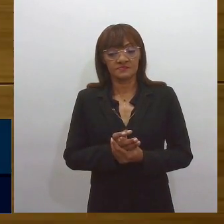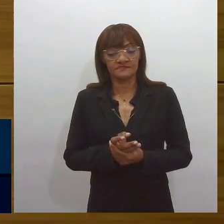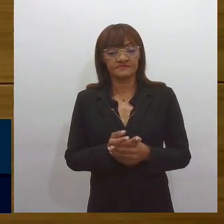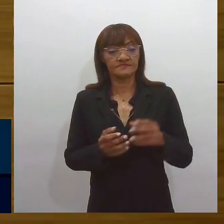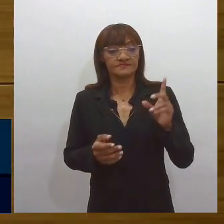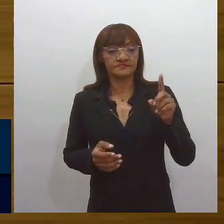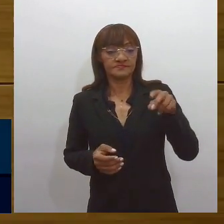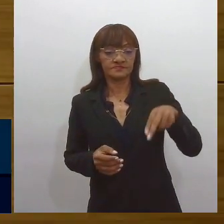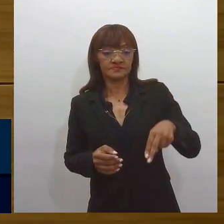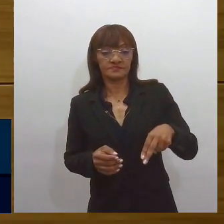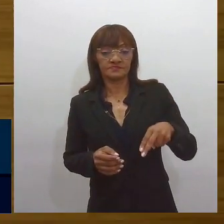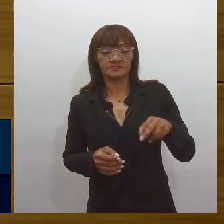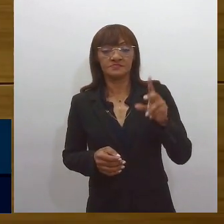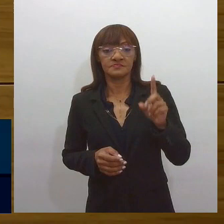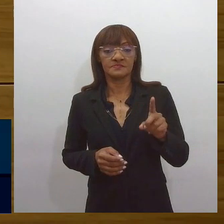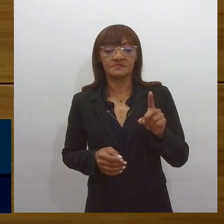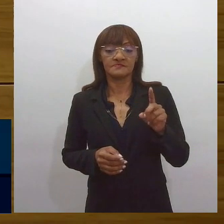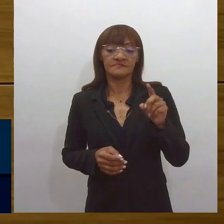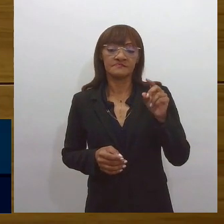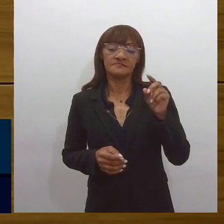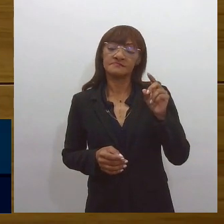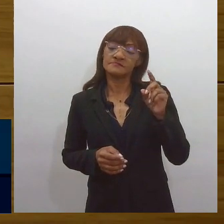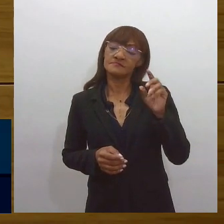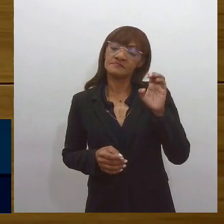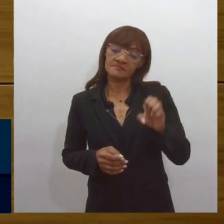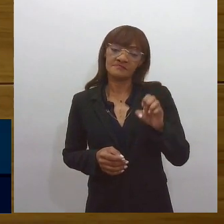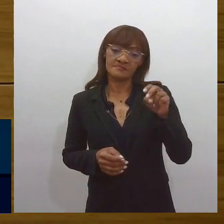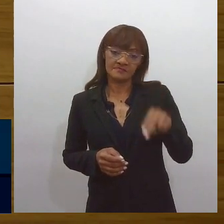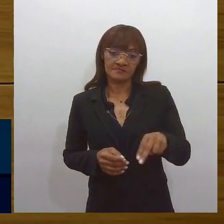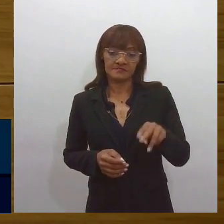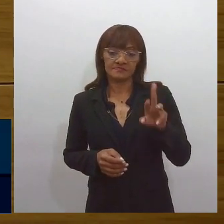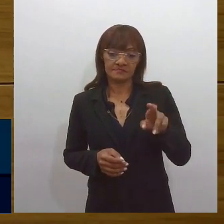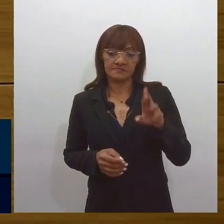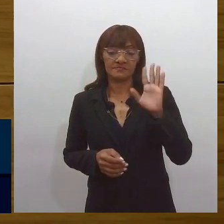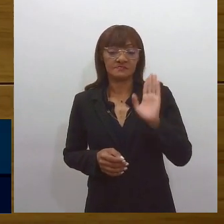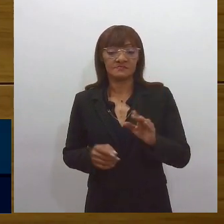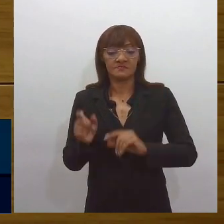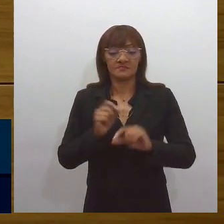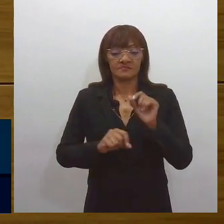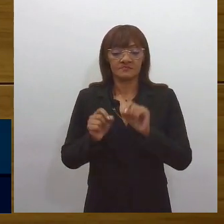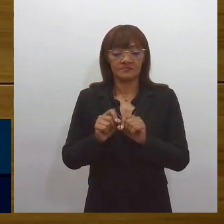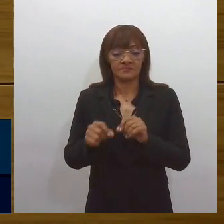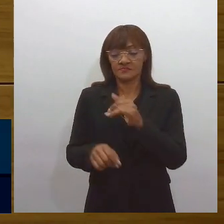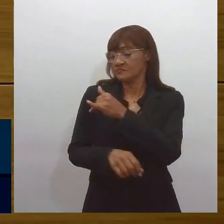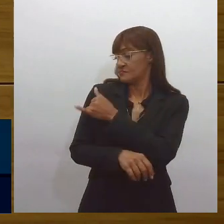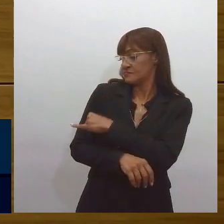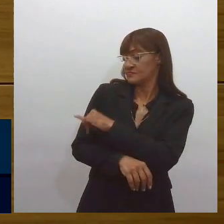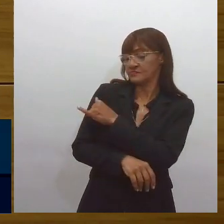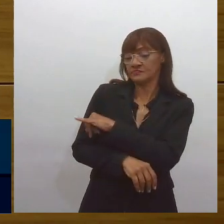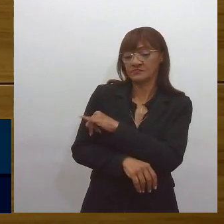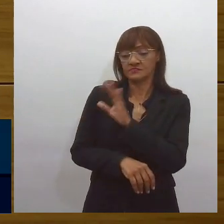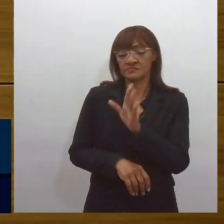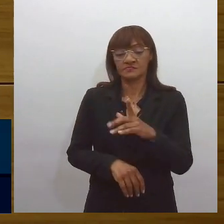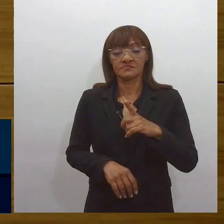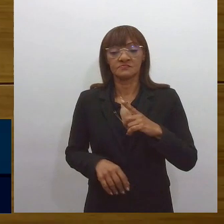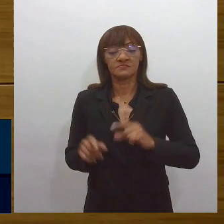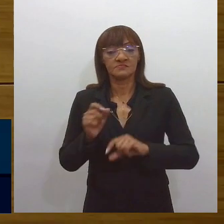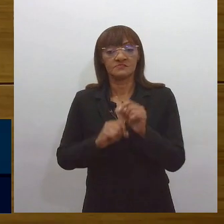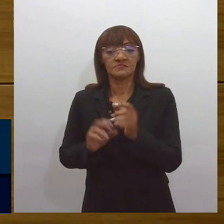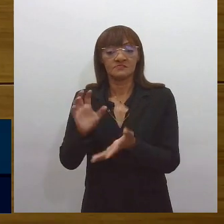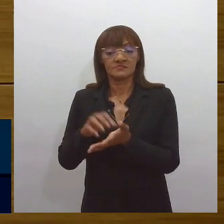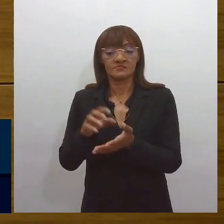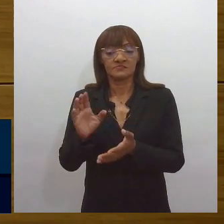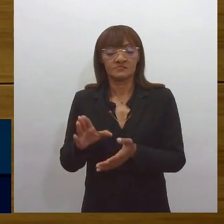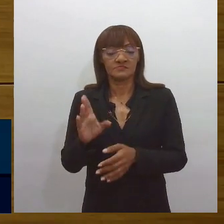Pesquisas rodoviárias sediado no Rio de Janeiro eh onde a gente fazia toda a área rodoviária do Brasil